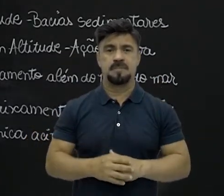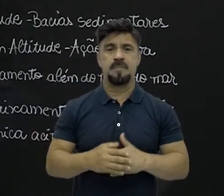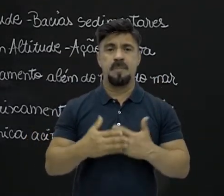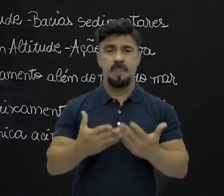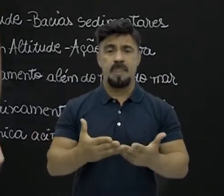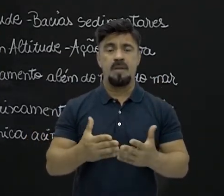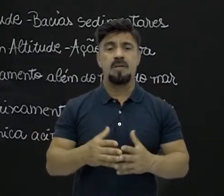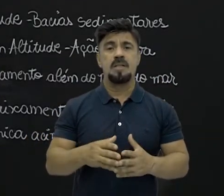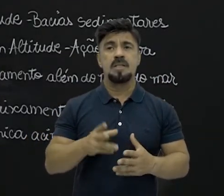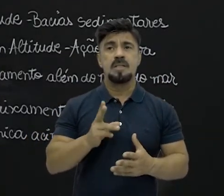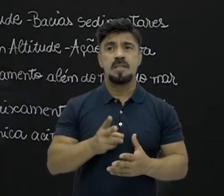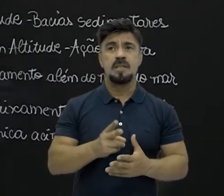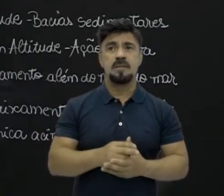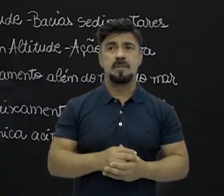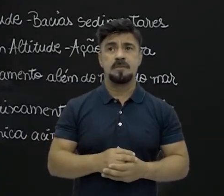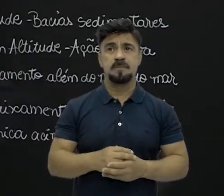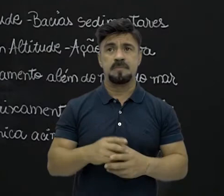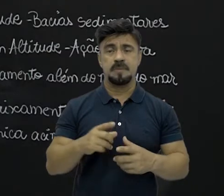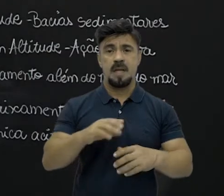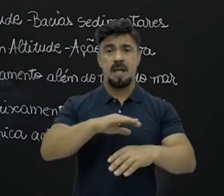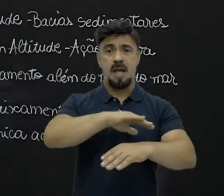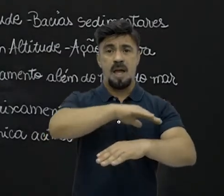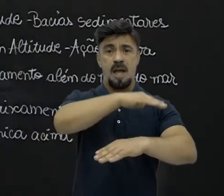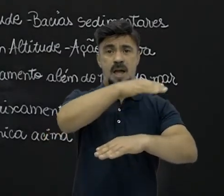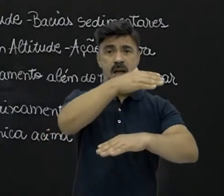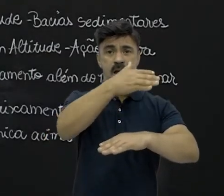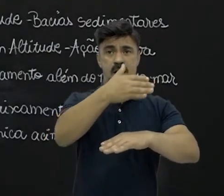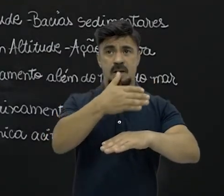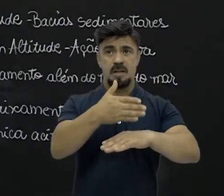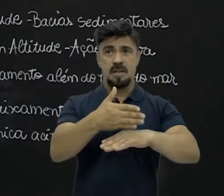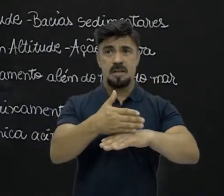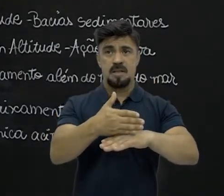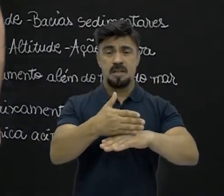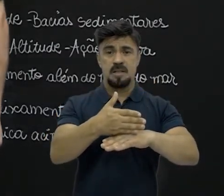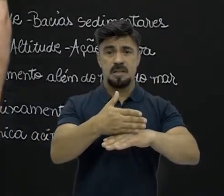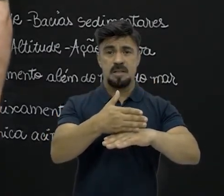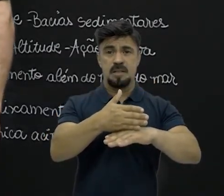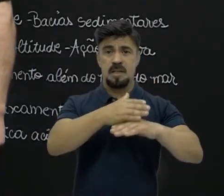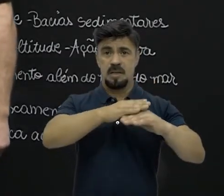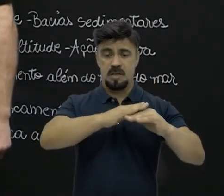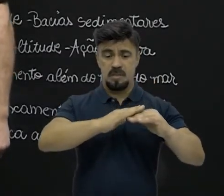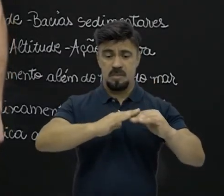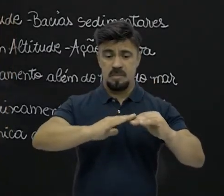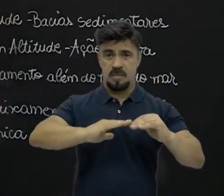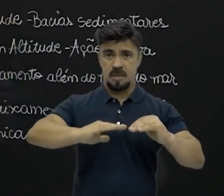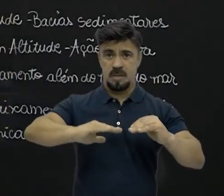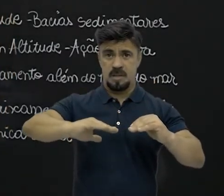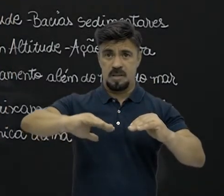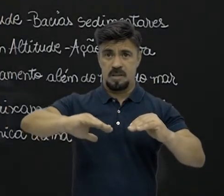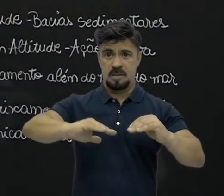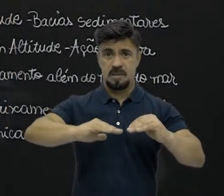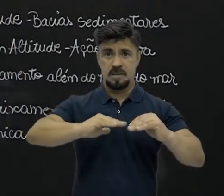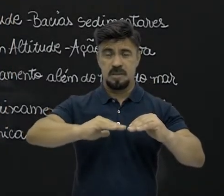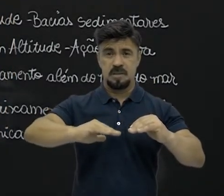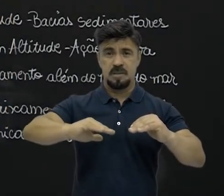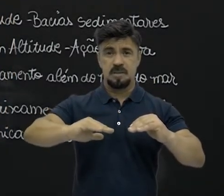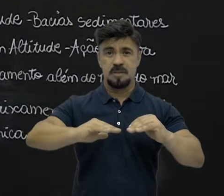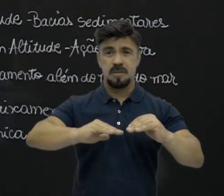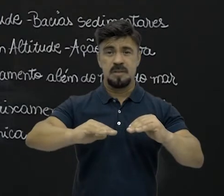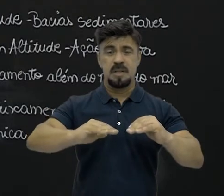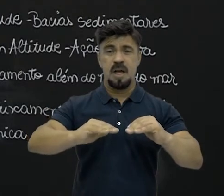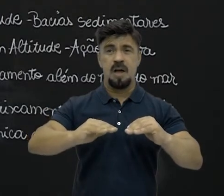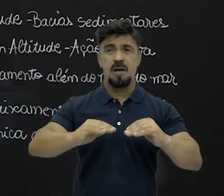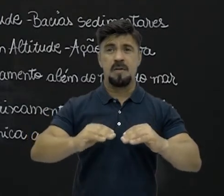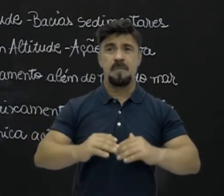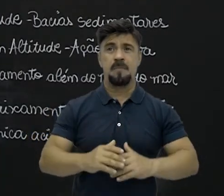basicamente, nós temos aqui as áreas da estrutura onde temos o escudo cristalino, vai formar os processos de